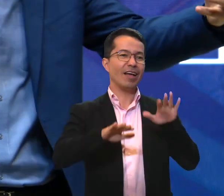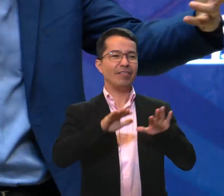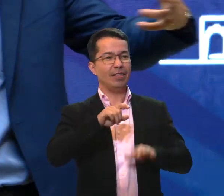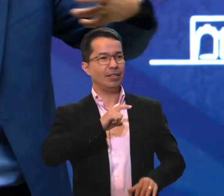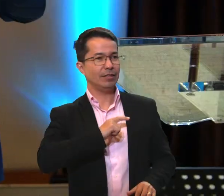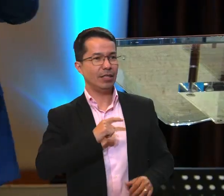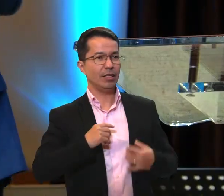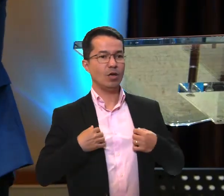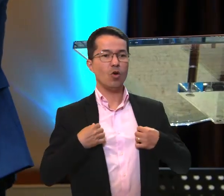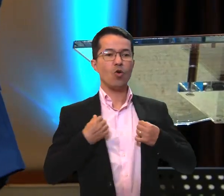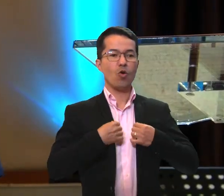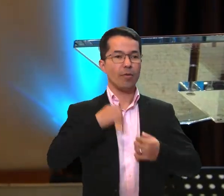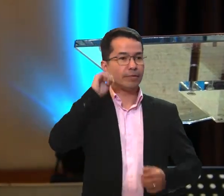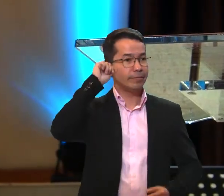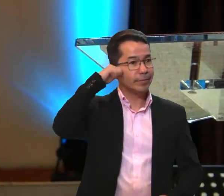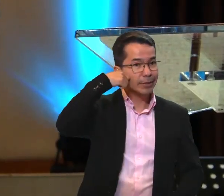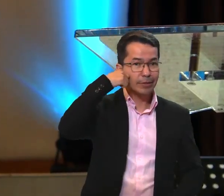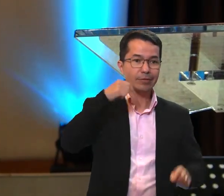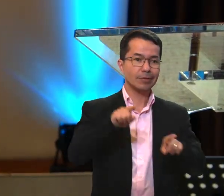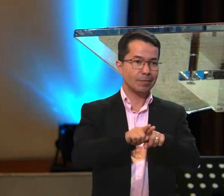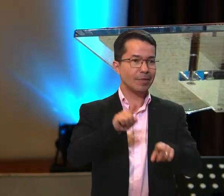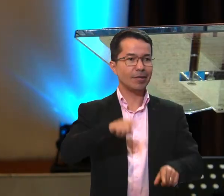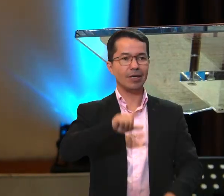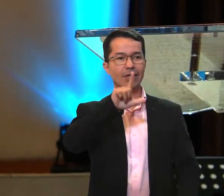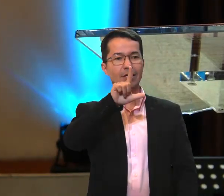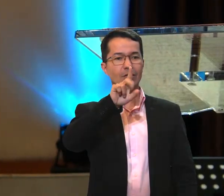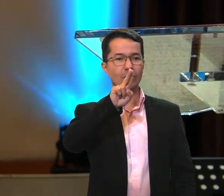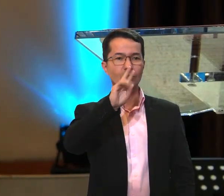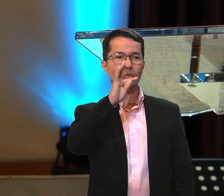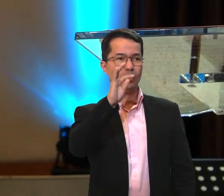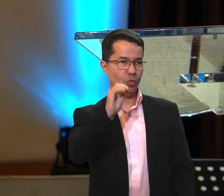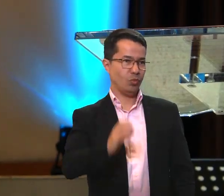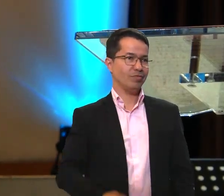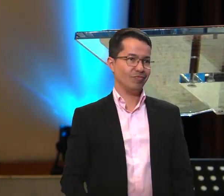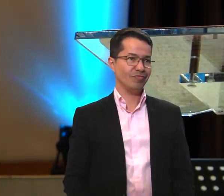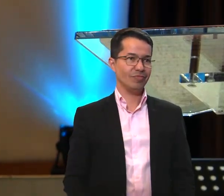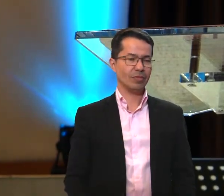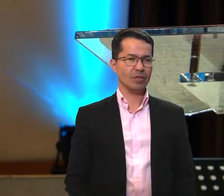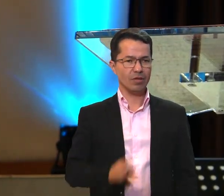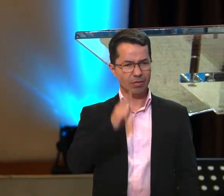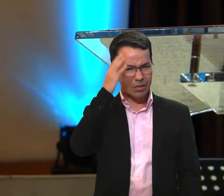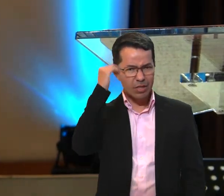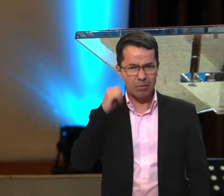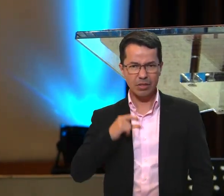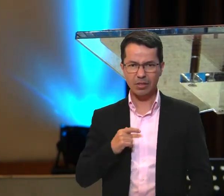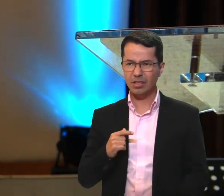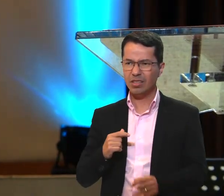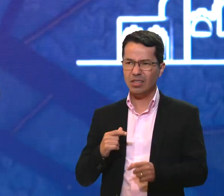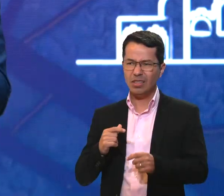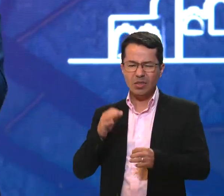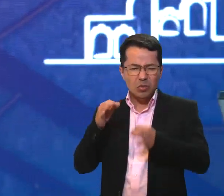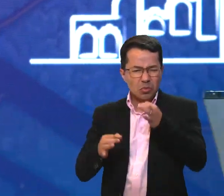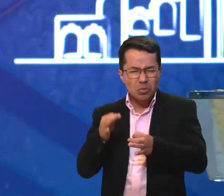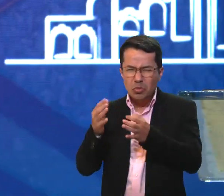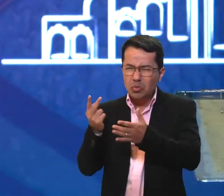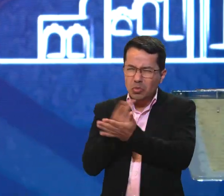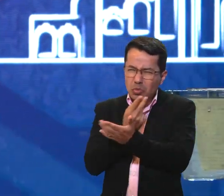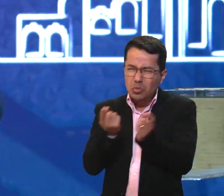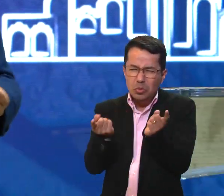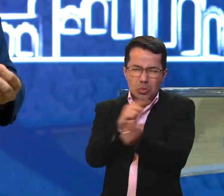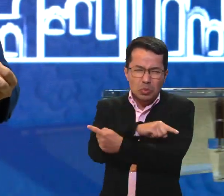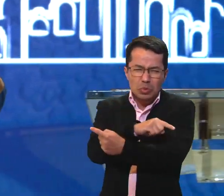algo, uma injustiça na terra, algo terrível se estabelece, o que ele está falando